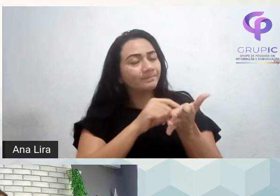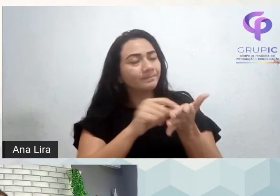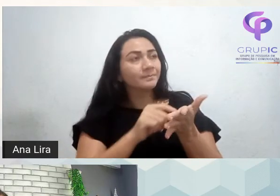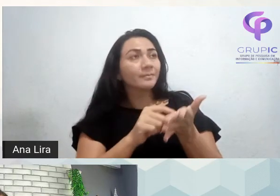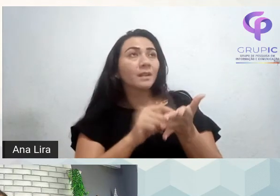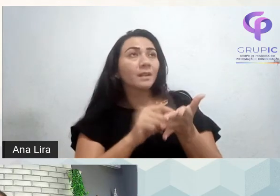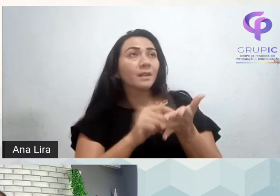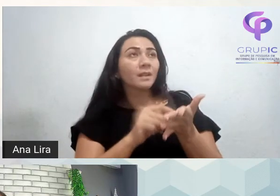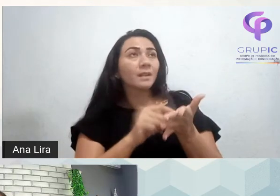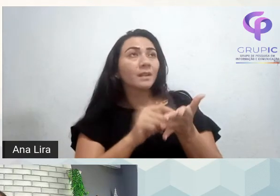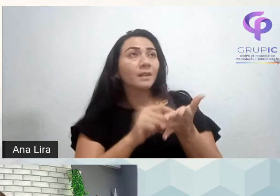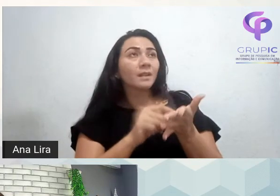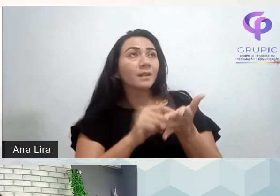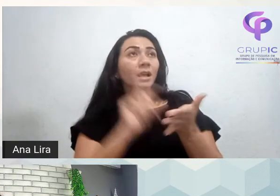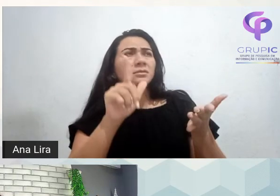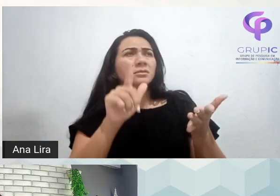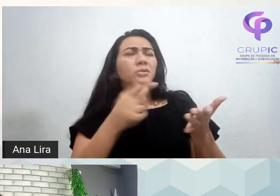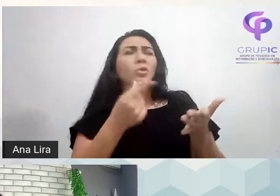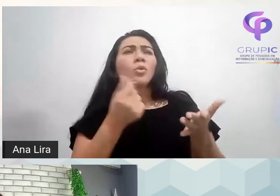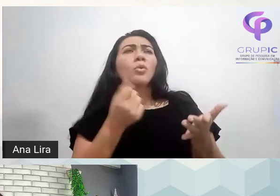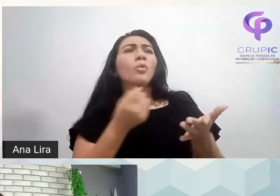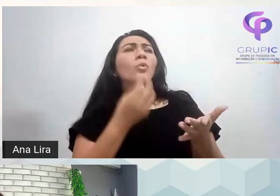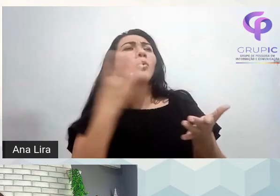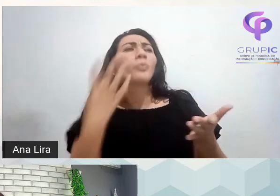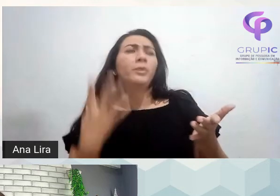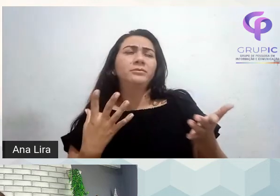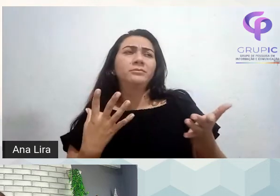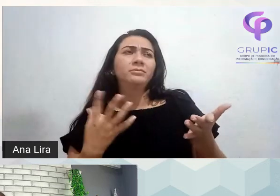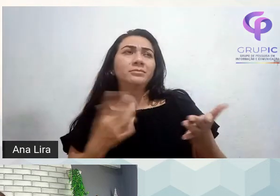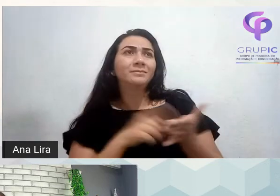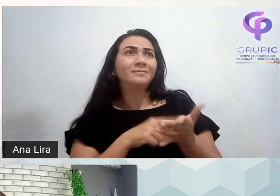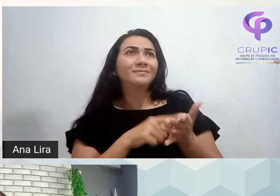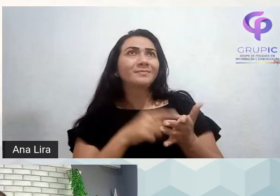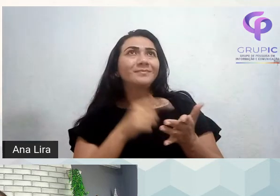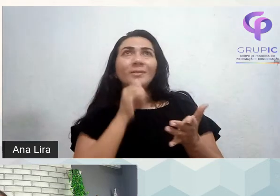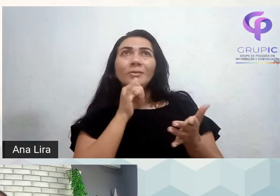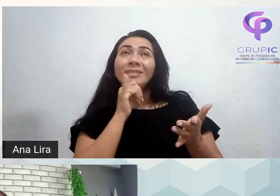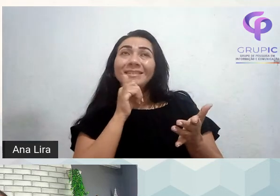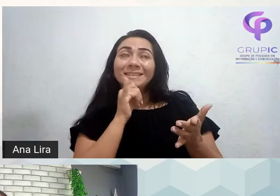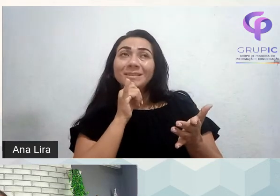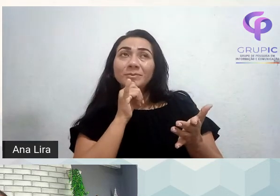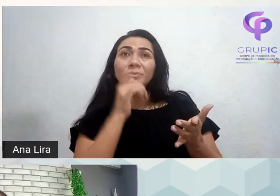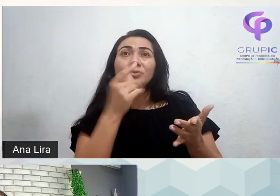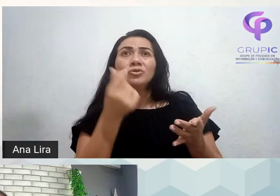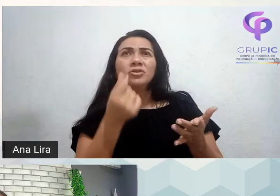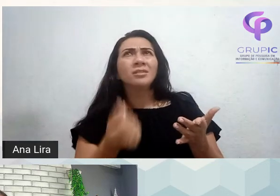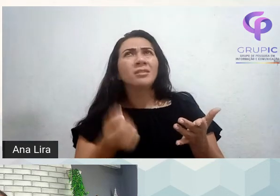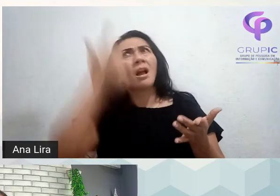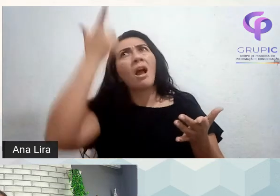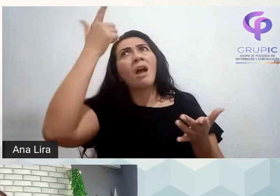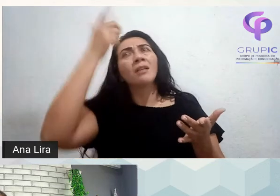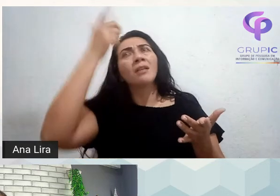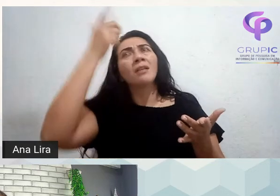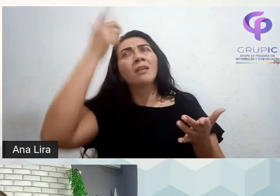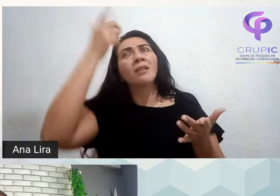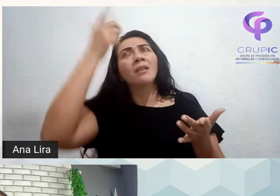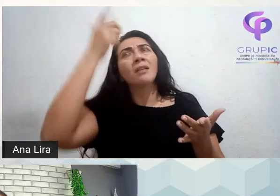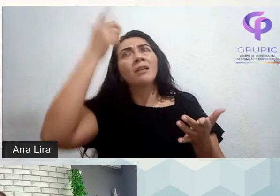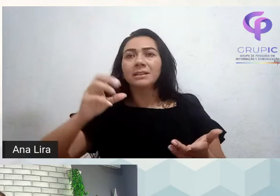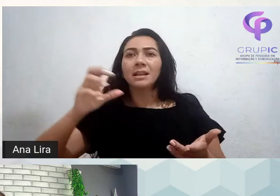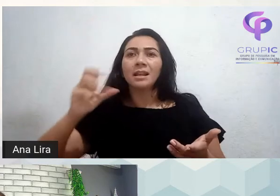um orçamento. Esse orçamento saiu muito alto. Vou dar um exemplo aí de 500 mil reais para umas 2